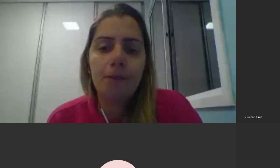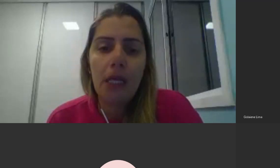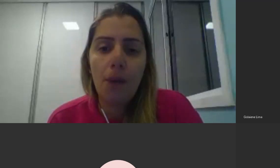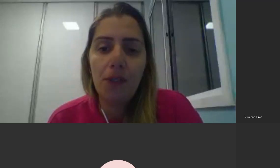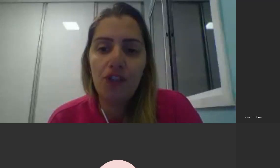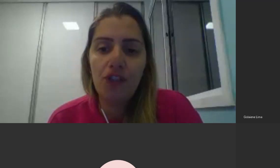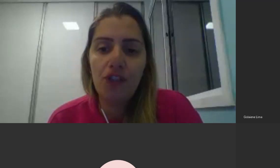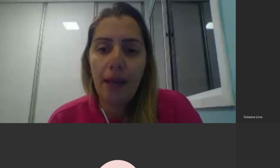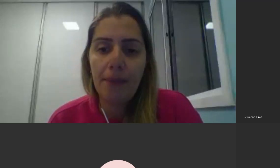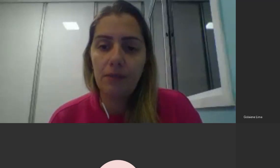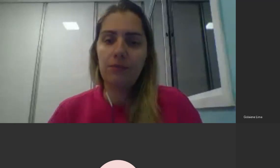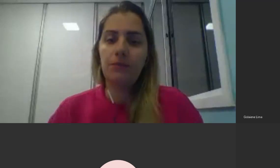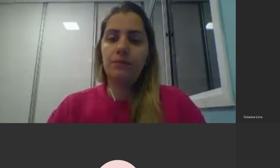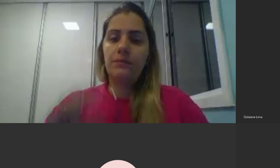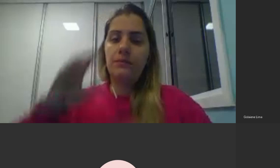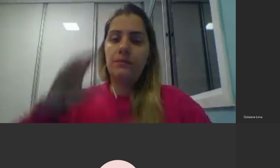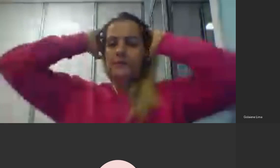Só um minutinho, tá, Breno?